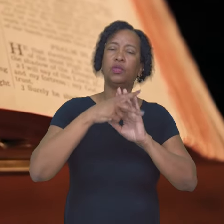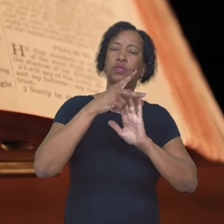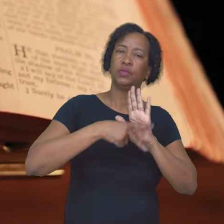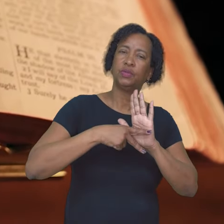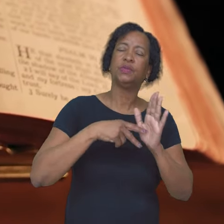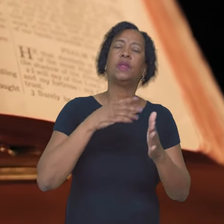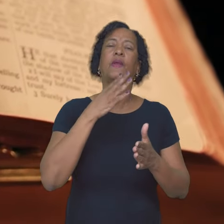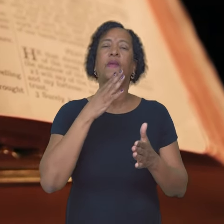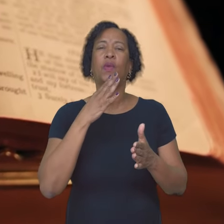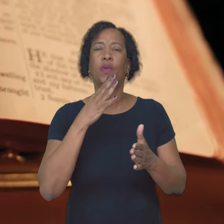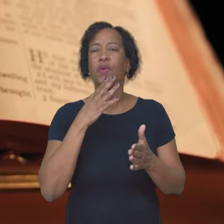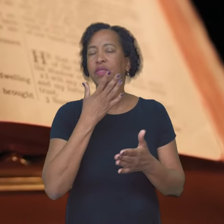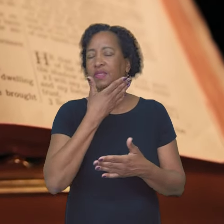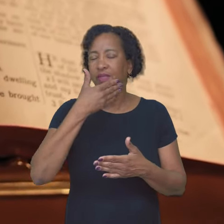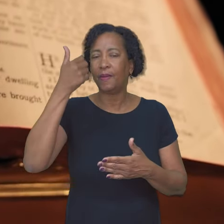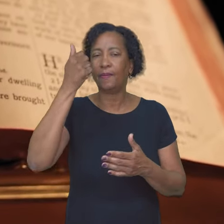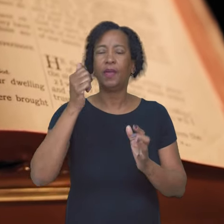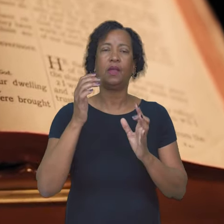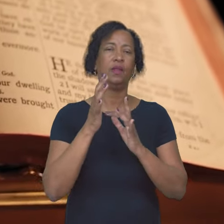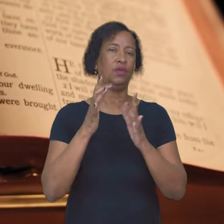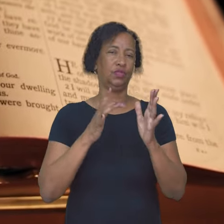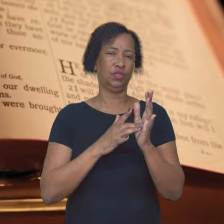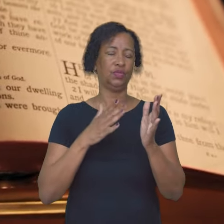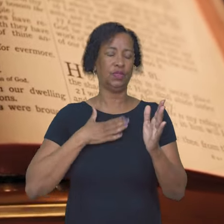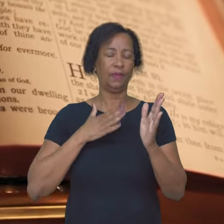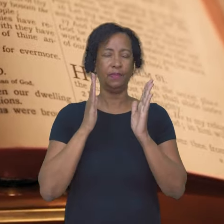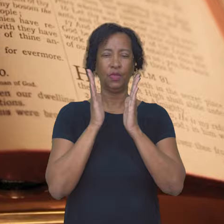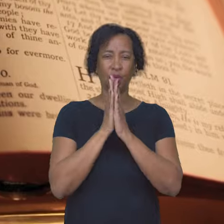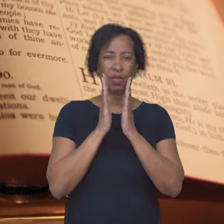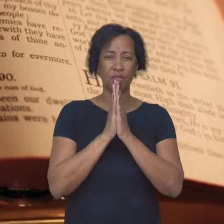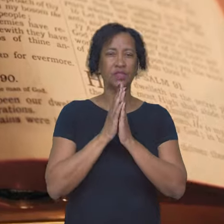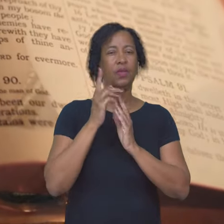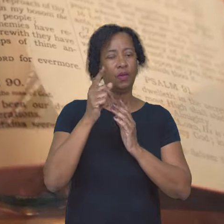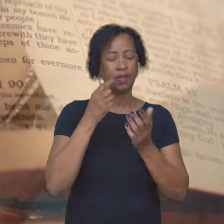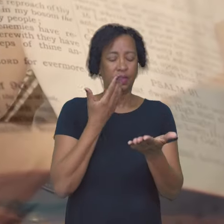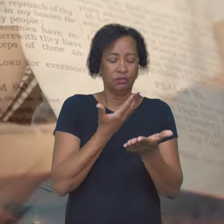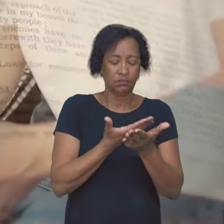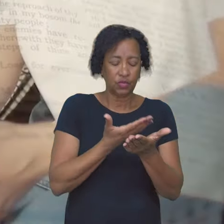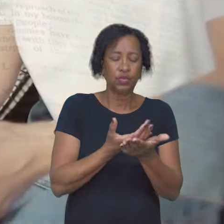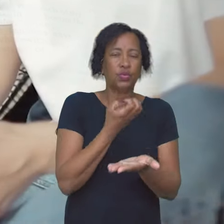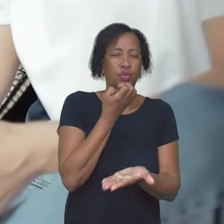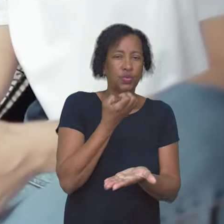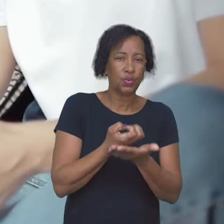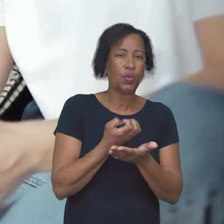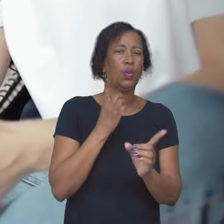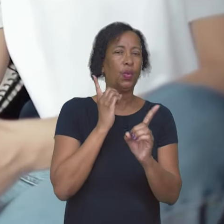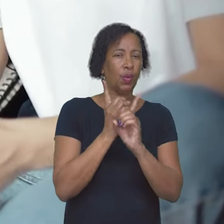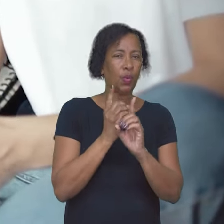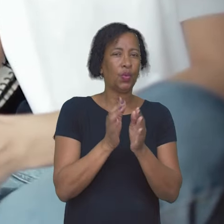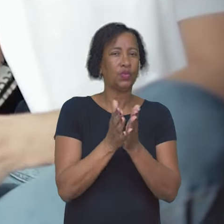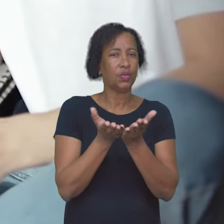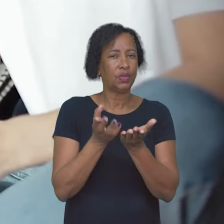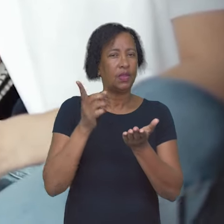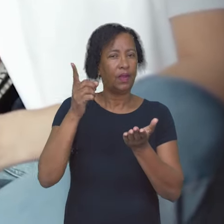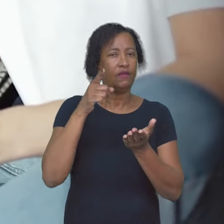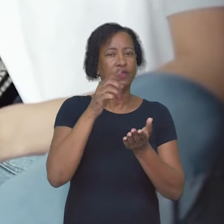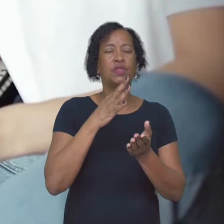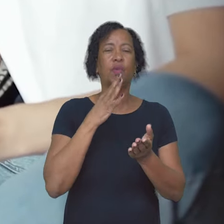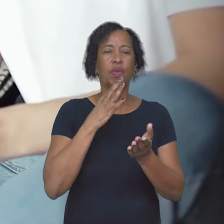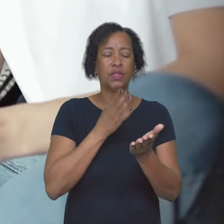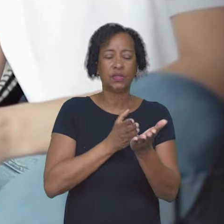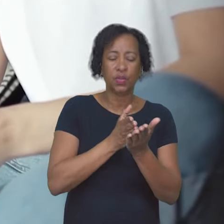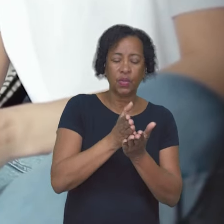conhecer um pouco melhor a Jesus a minha oração é que através dos estudos do encontro com a palavra você conheça o caminho a